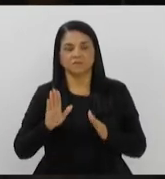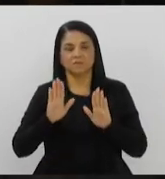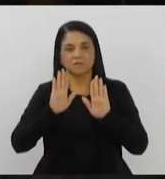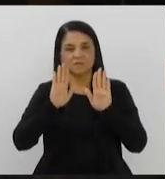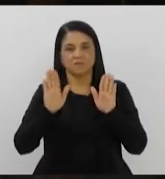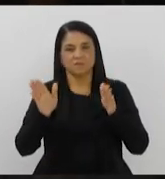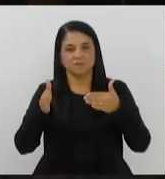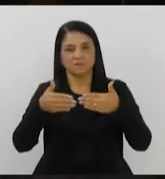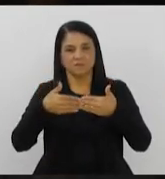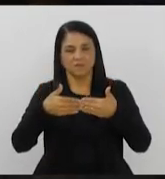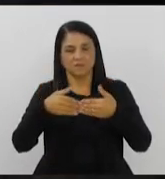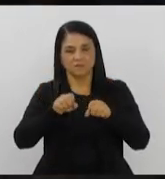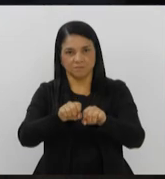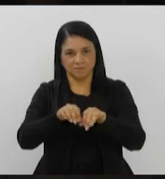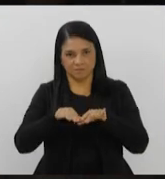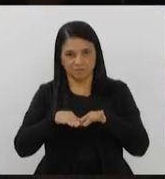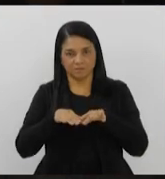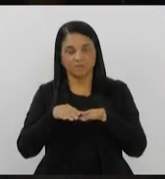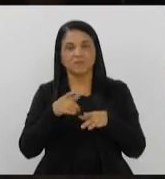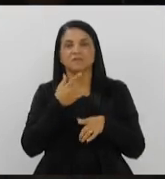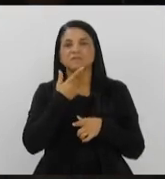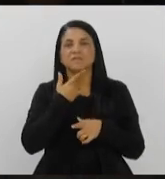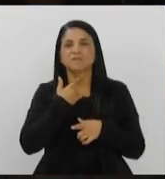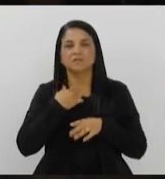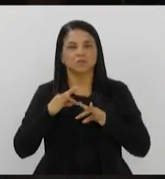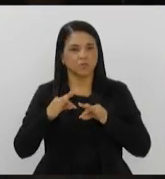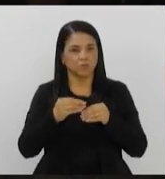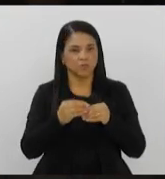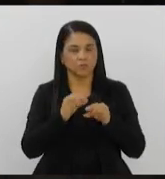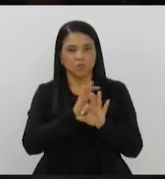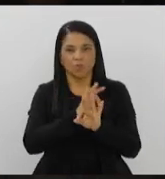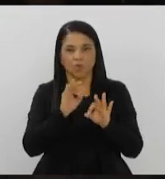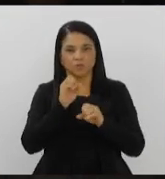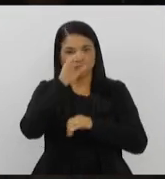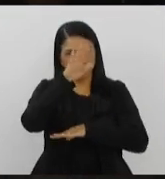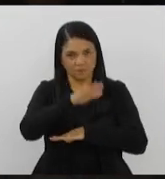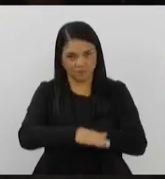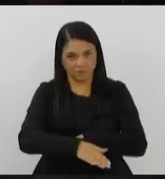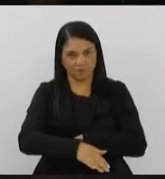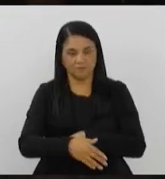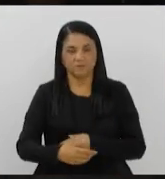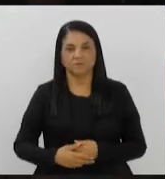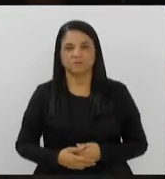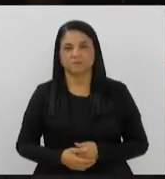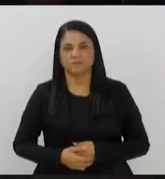encerrada a presente sessão, desejando a todos um ótimo final de tarde.